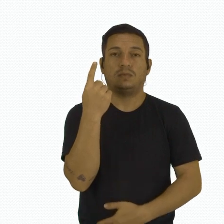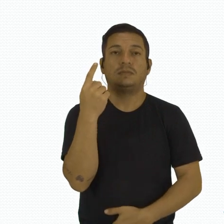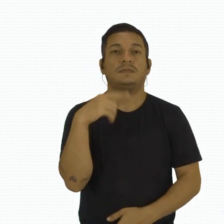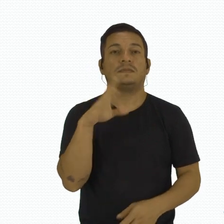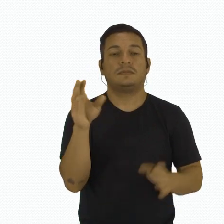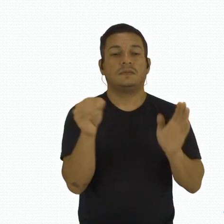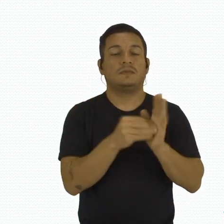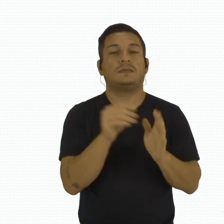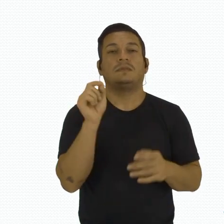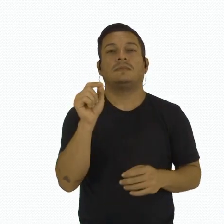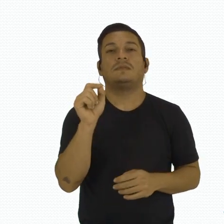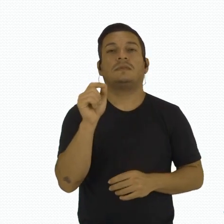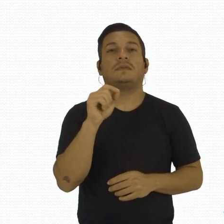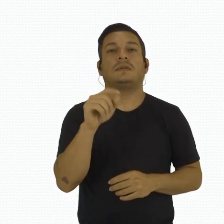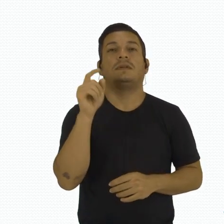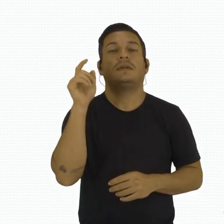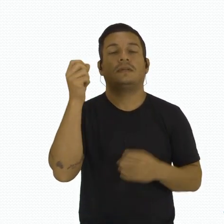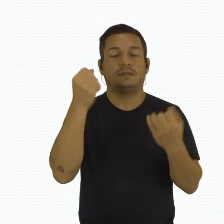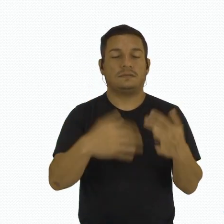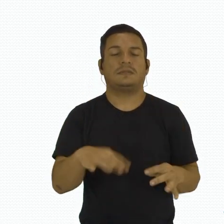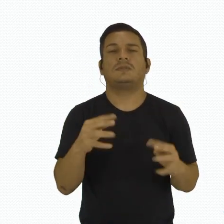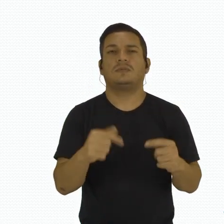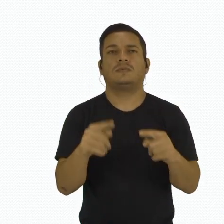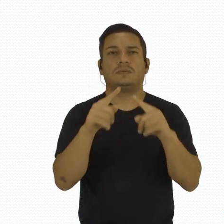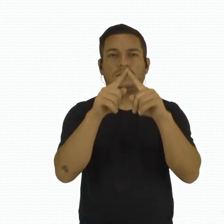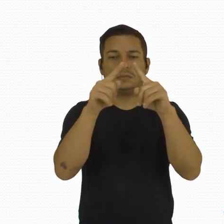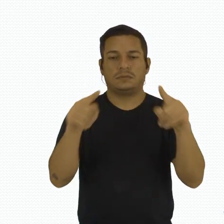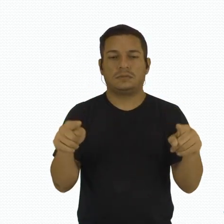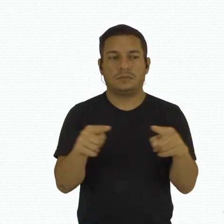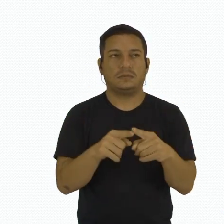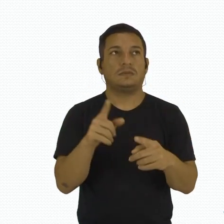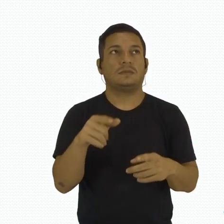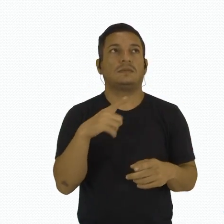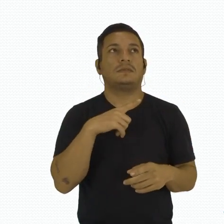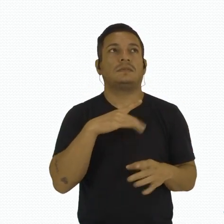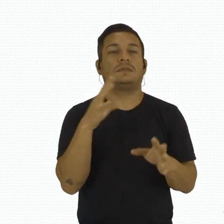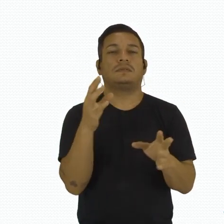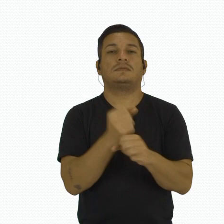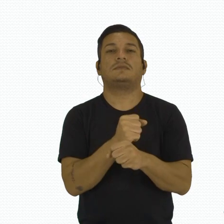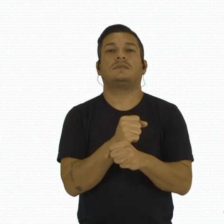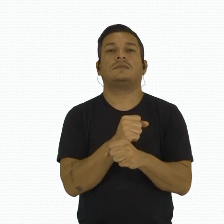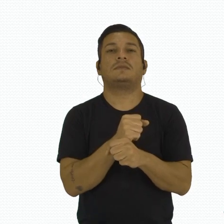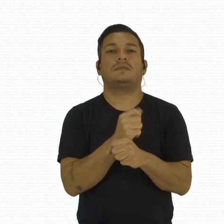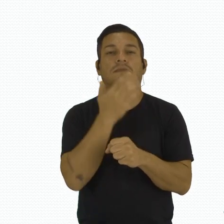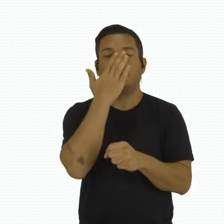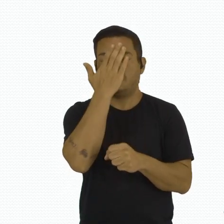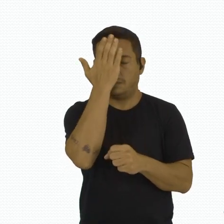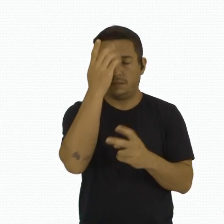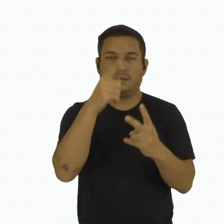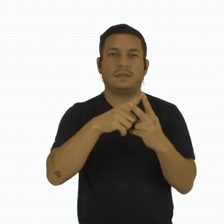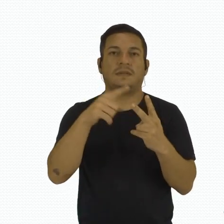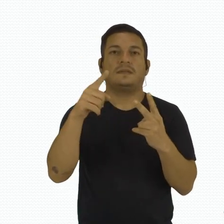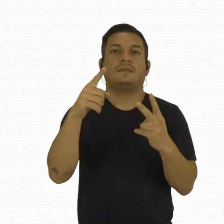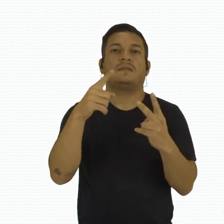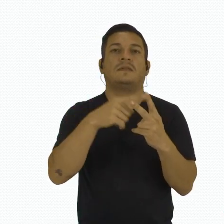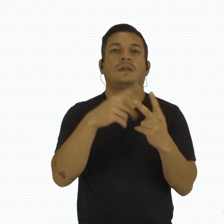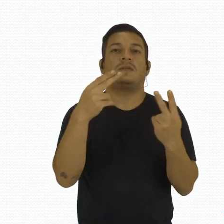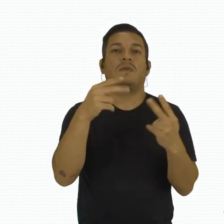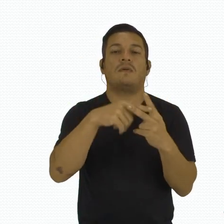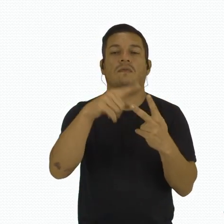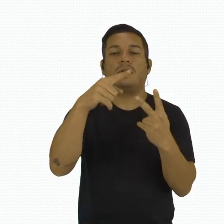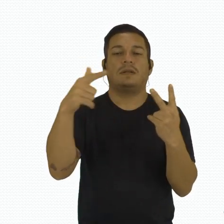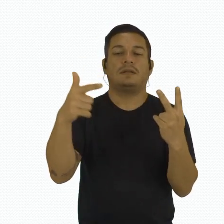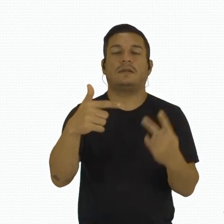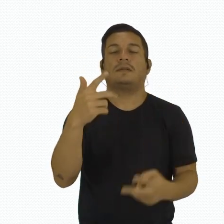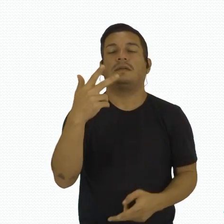aplica o teorema de Pitágoras, que fala que em todo triângulo retângulo a soma dos quadrados dos catetos é igual ao quadrado da hipotenusa, você